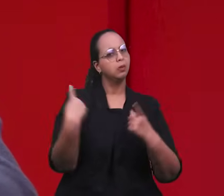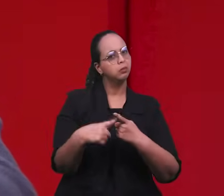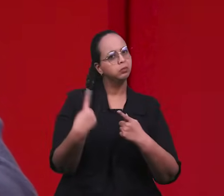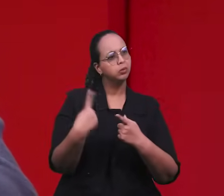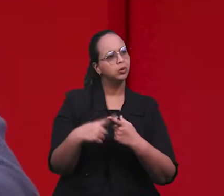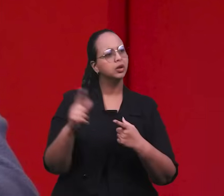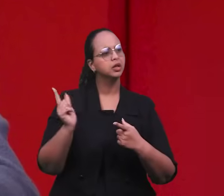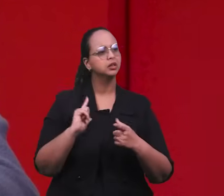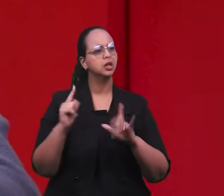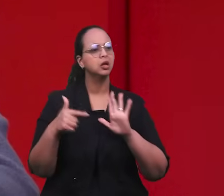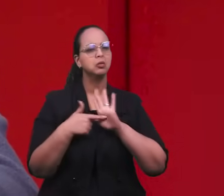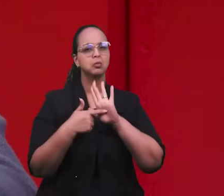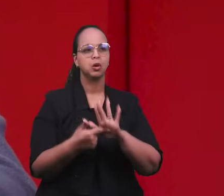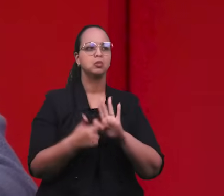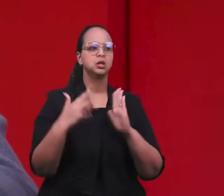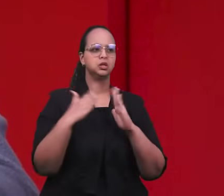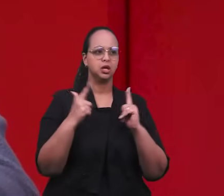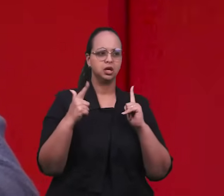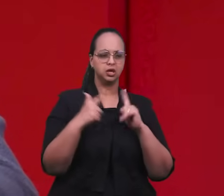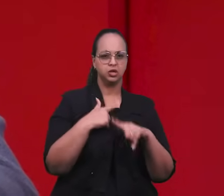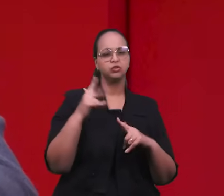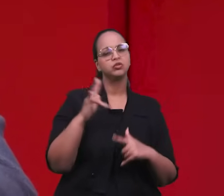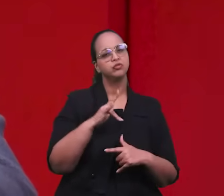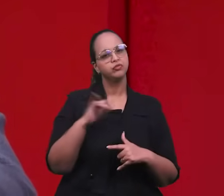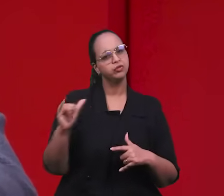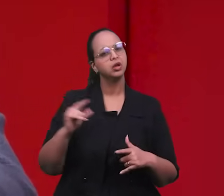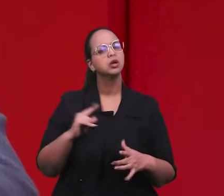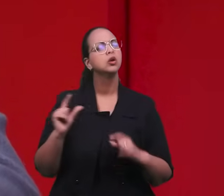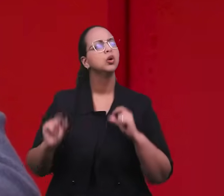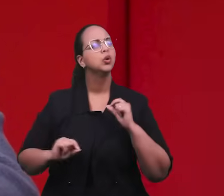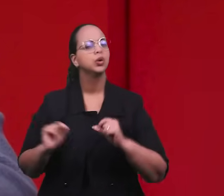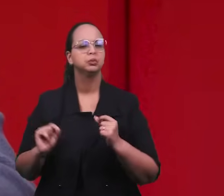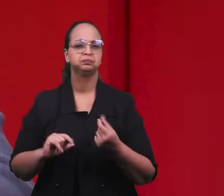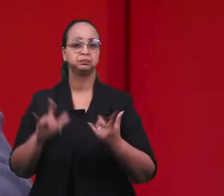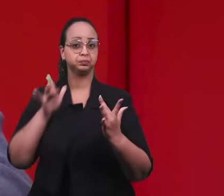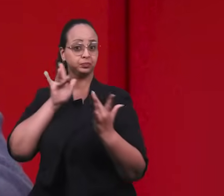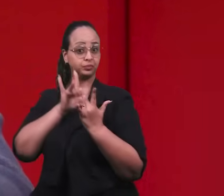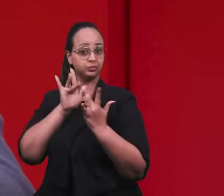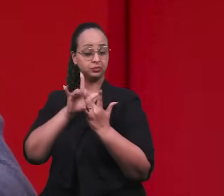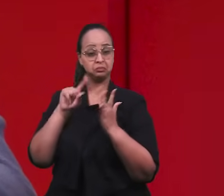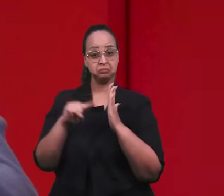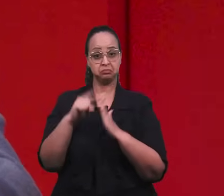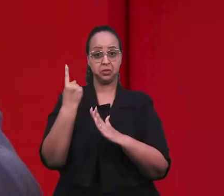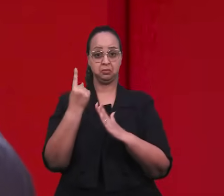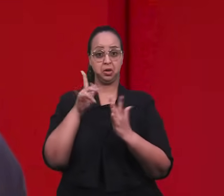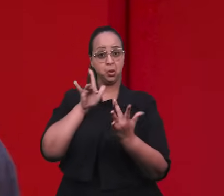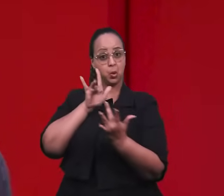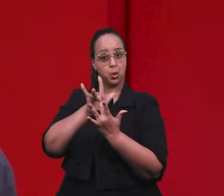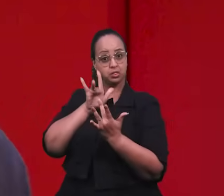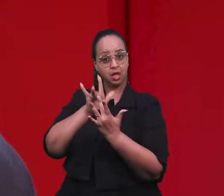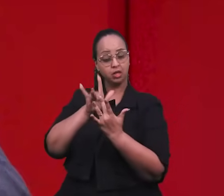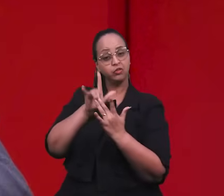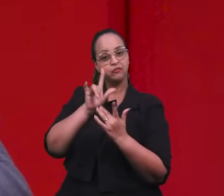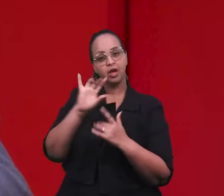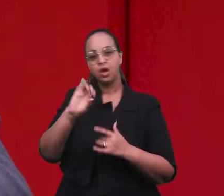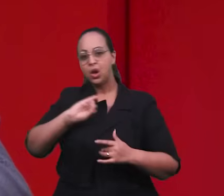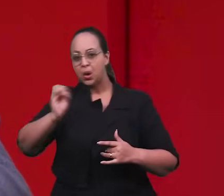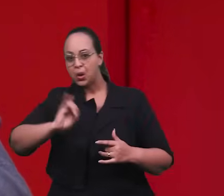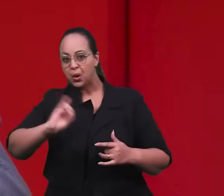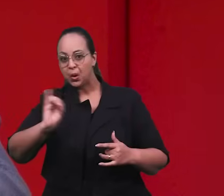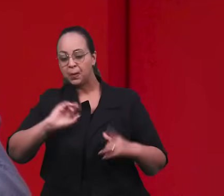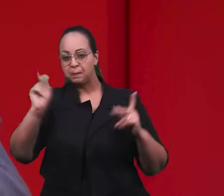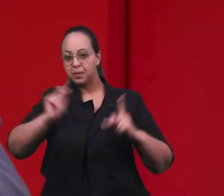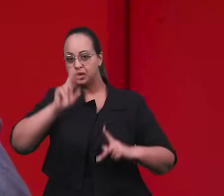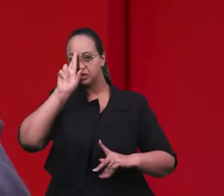são as malhas da igreja, né? Ele vai já, aquele primeiro contato ali, e logo após vem lá na porta, já vai ter outro